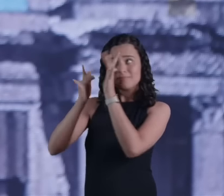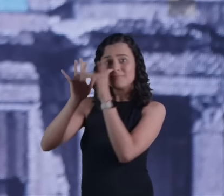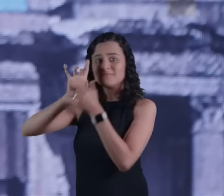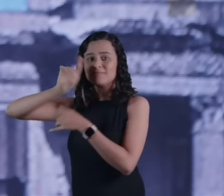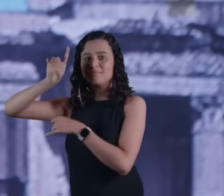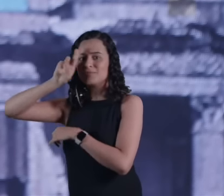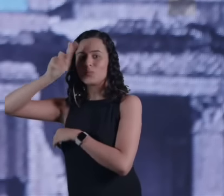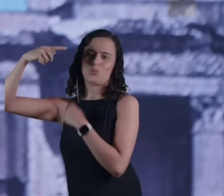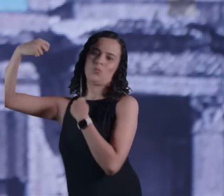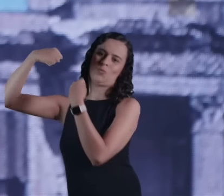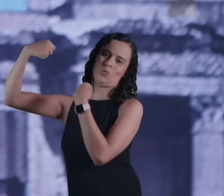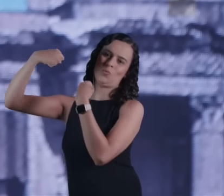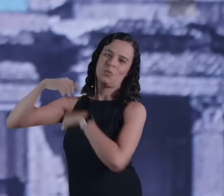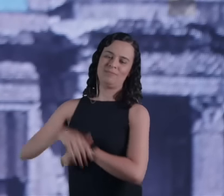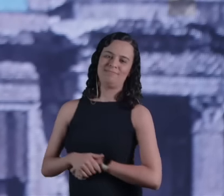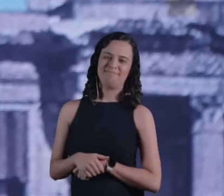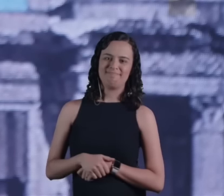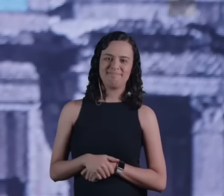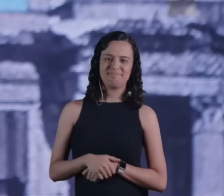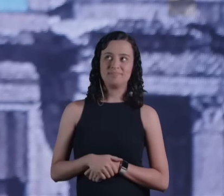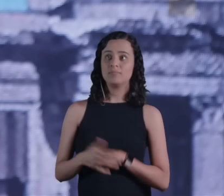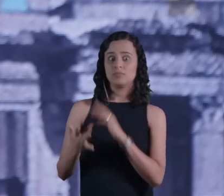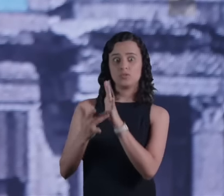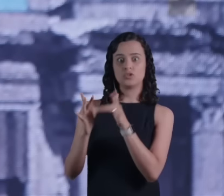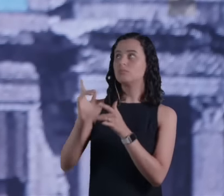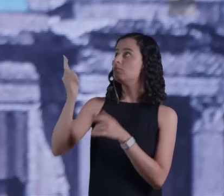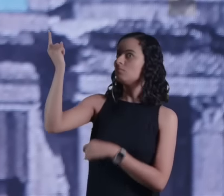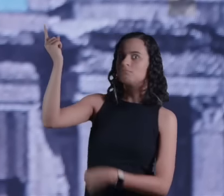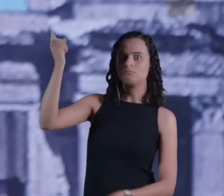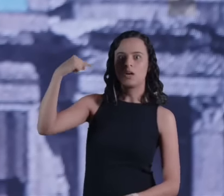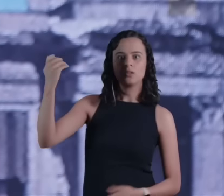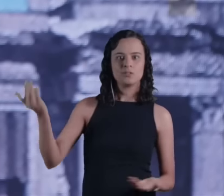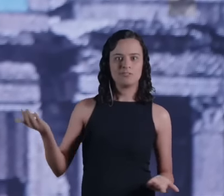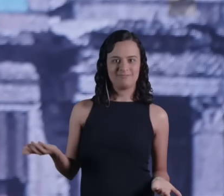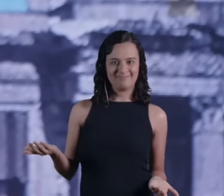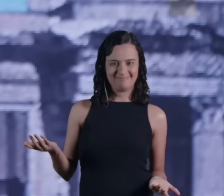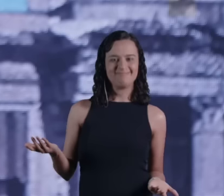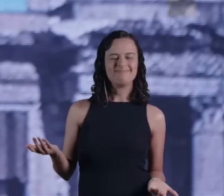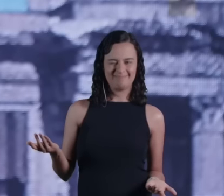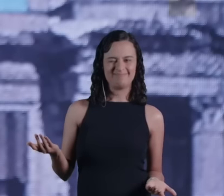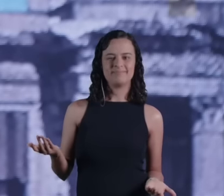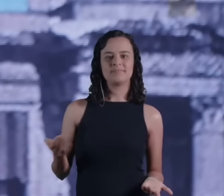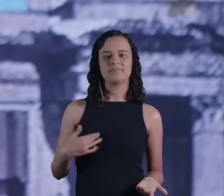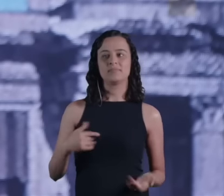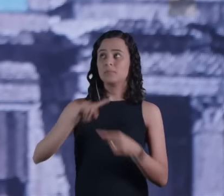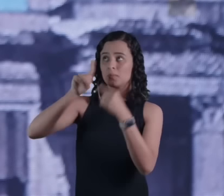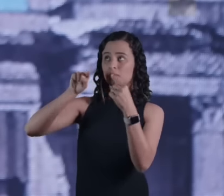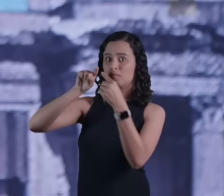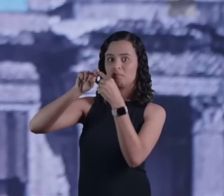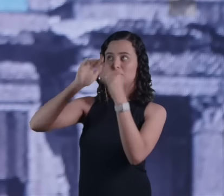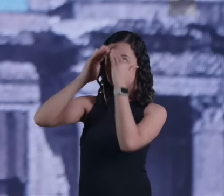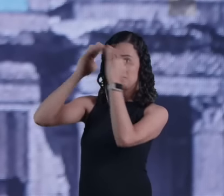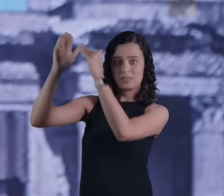enviados por de Jesus, por Jesus, da parte de Jesus, para cumprir o seu